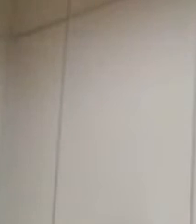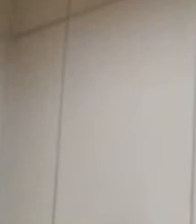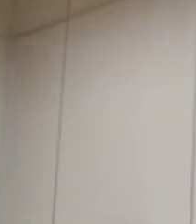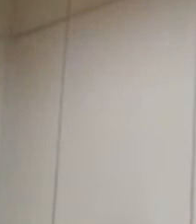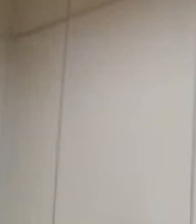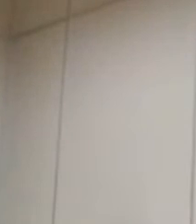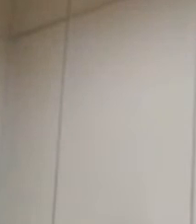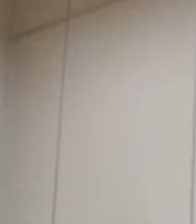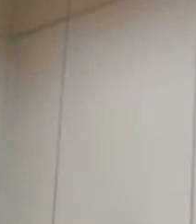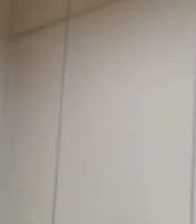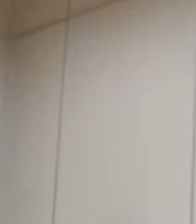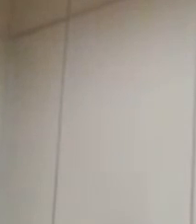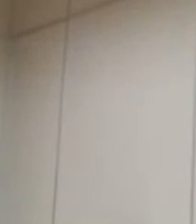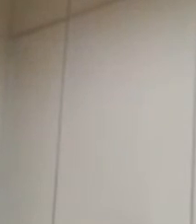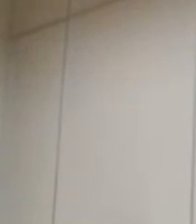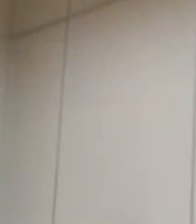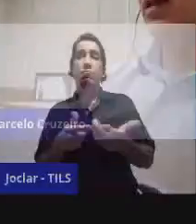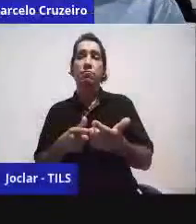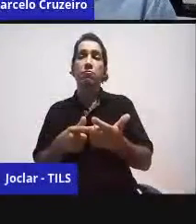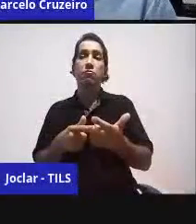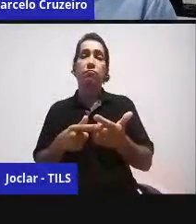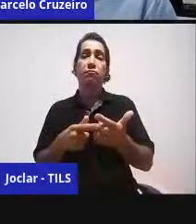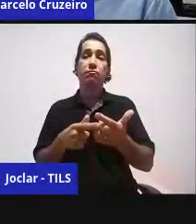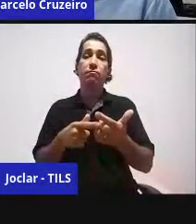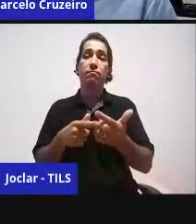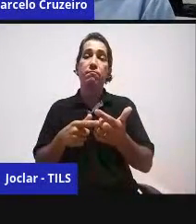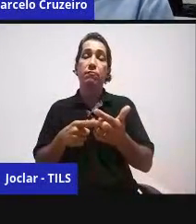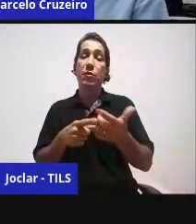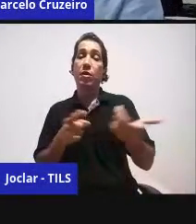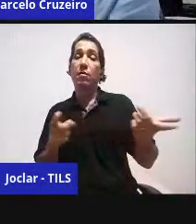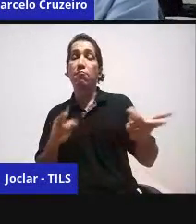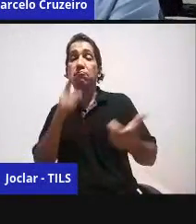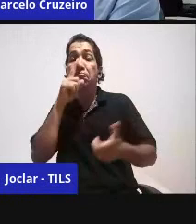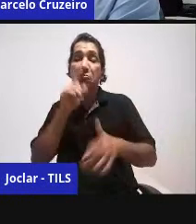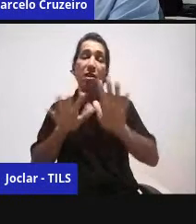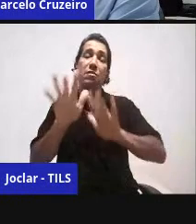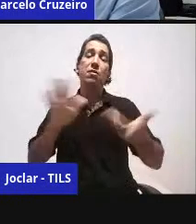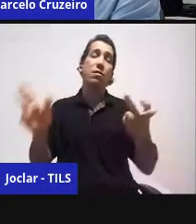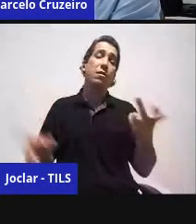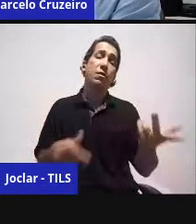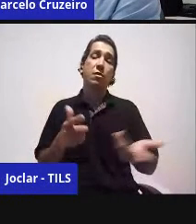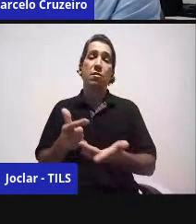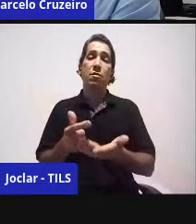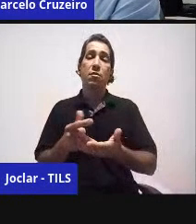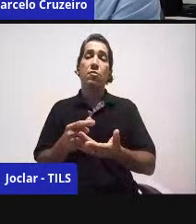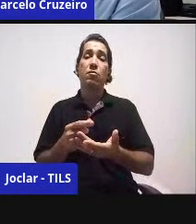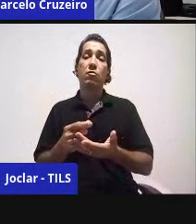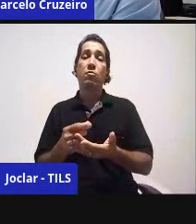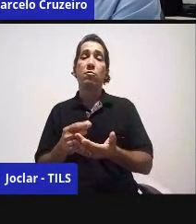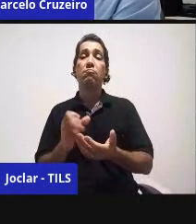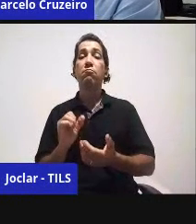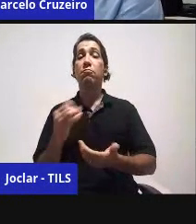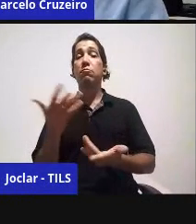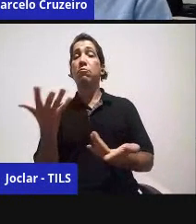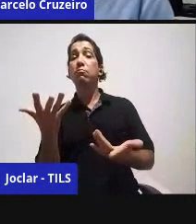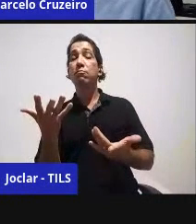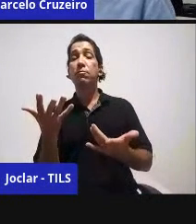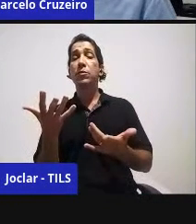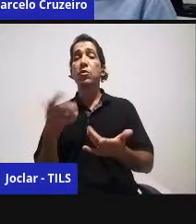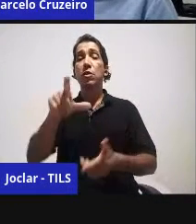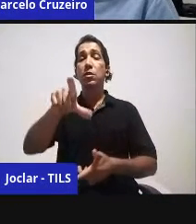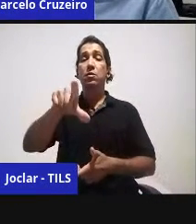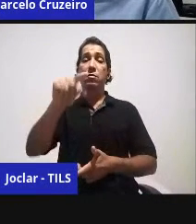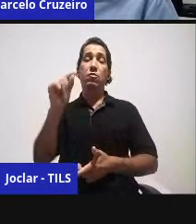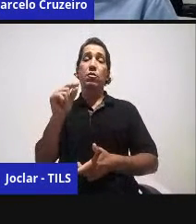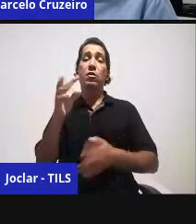dúvidas, né? Ou riscos, né? Que se tem na adoção de tecnologias de